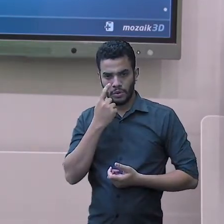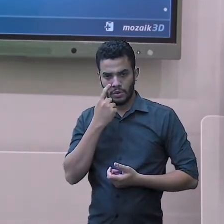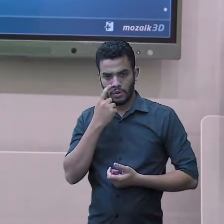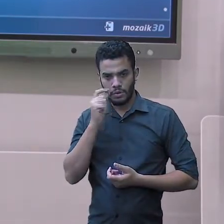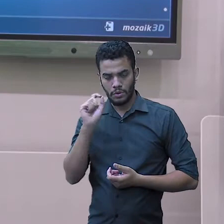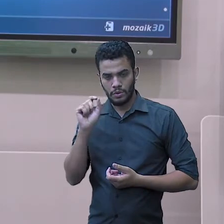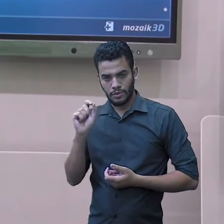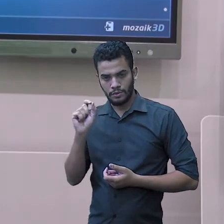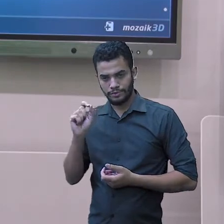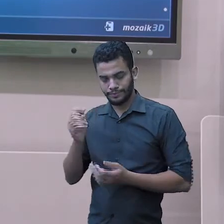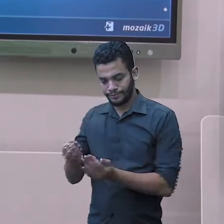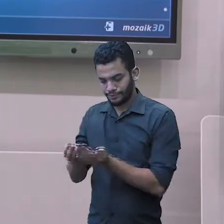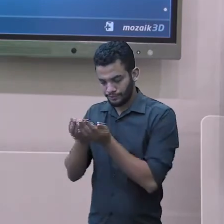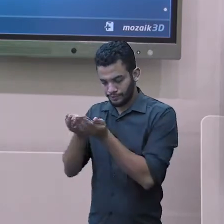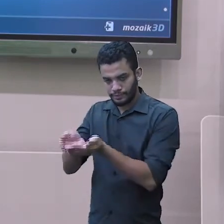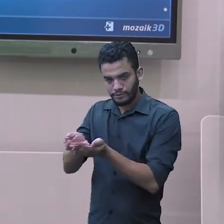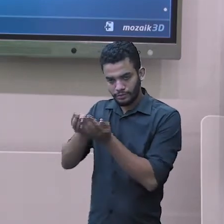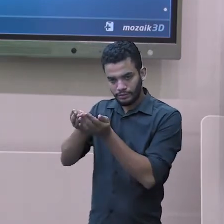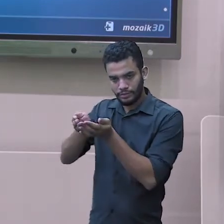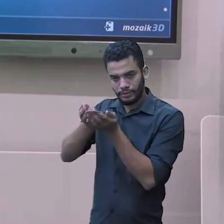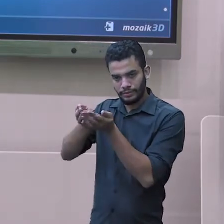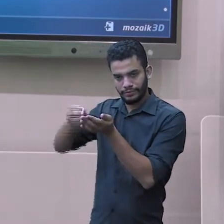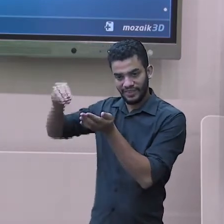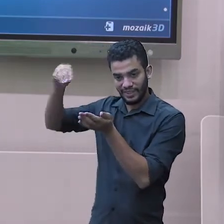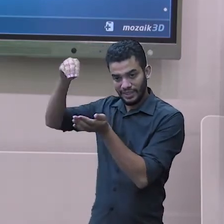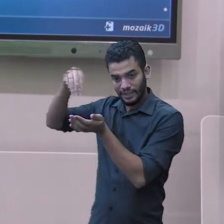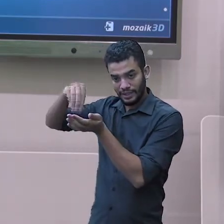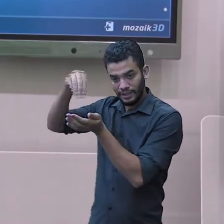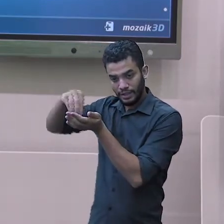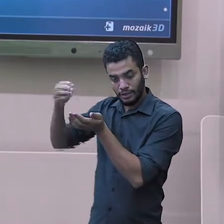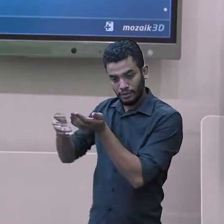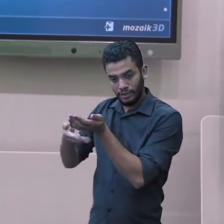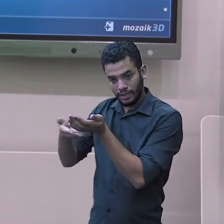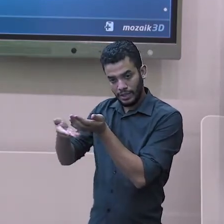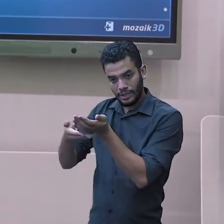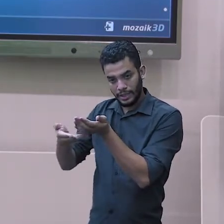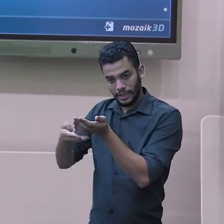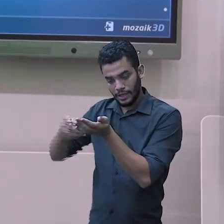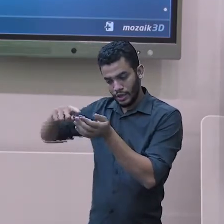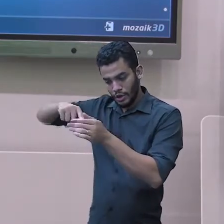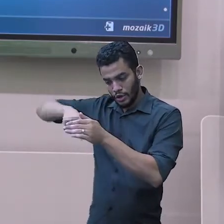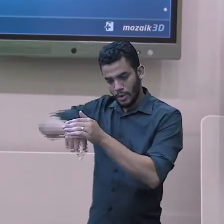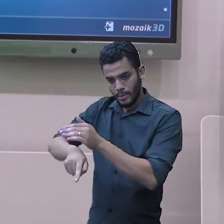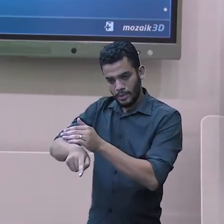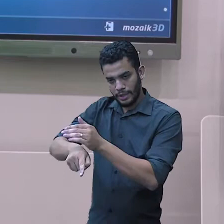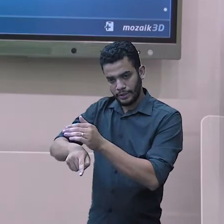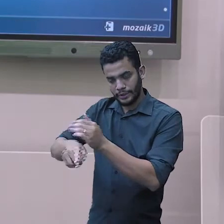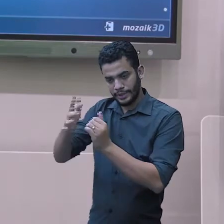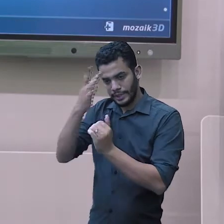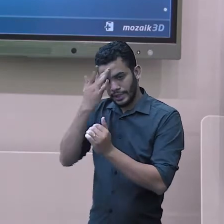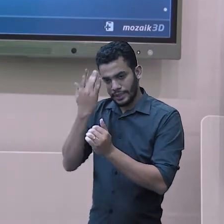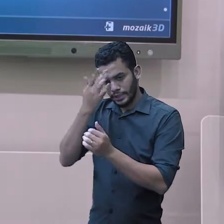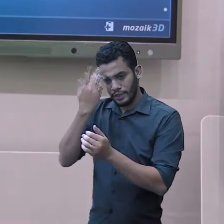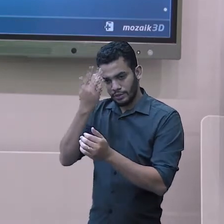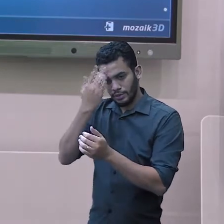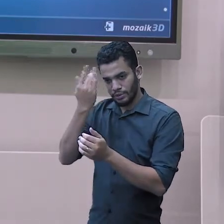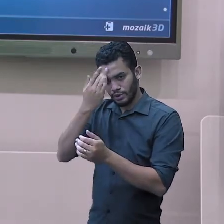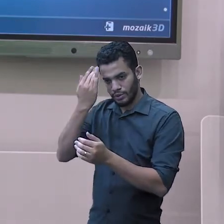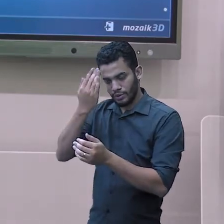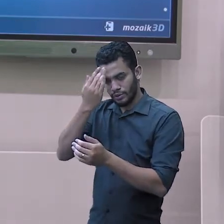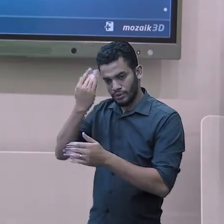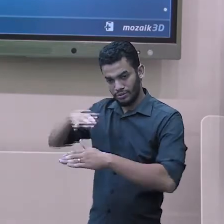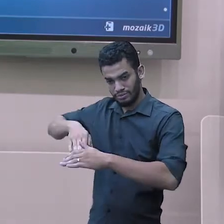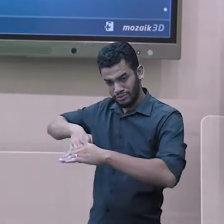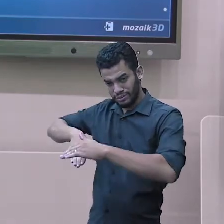os escravos, os africanos já escravizados, e quando o navio voltava para